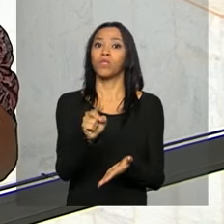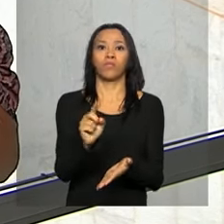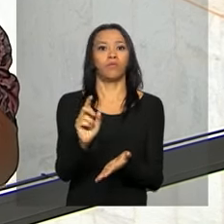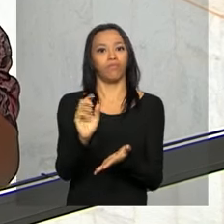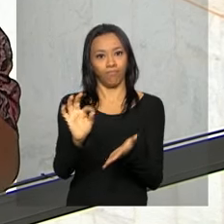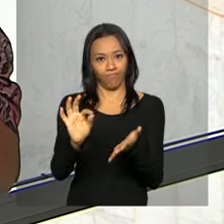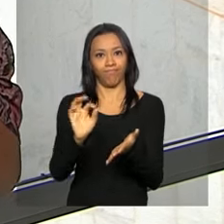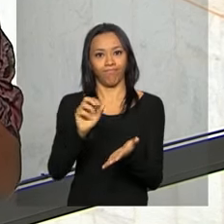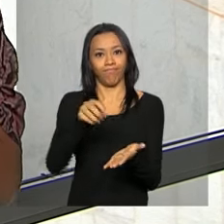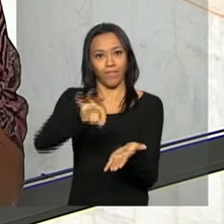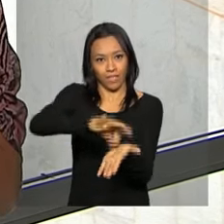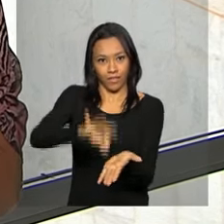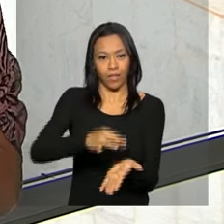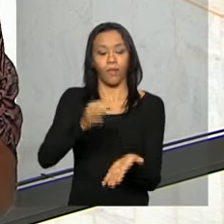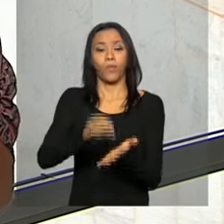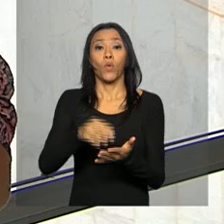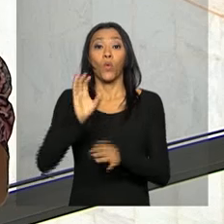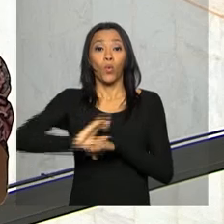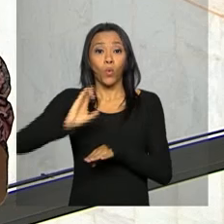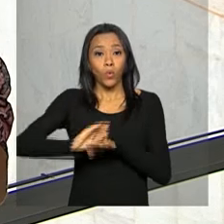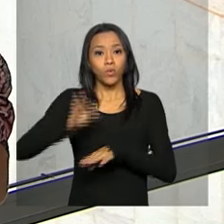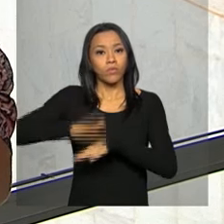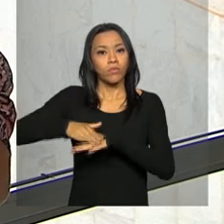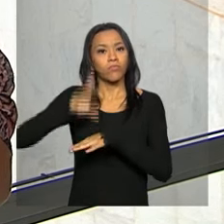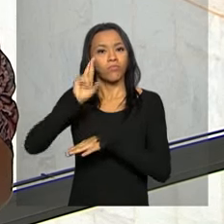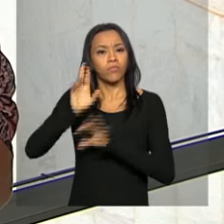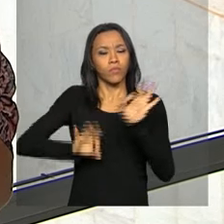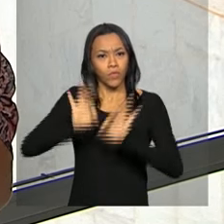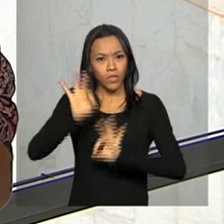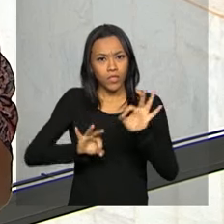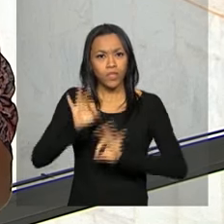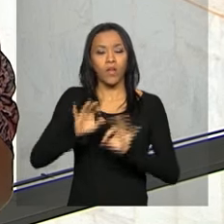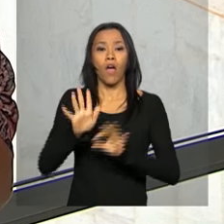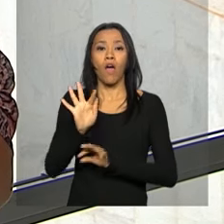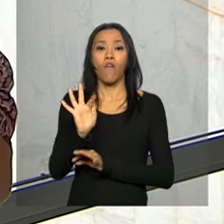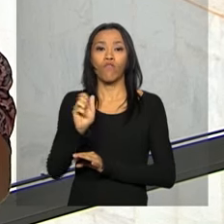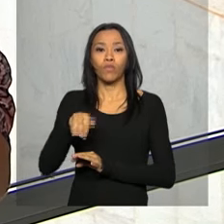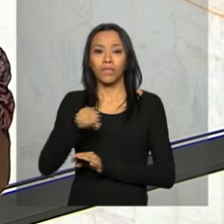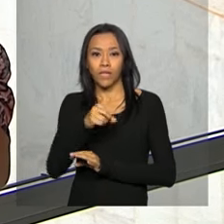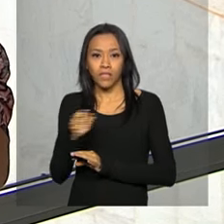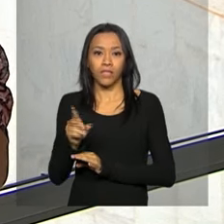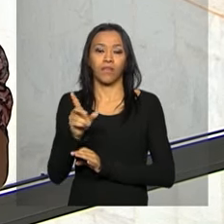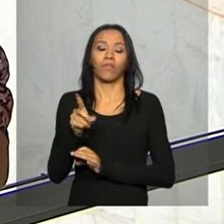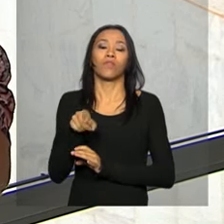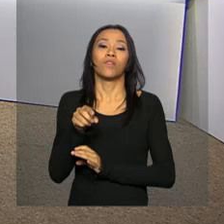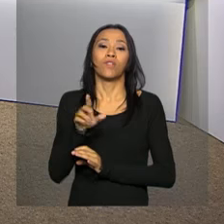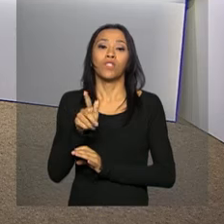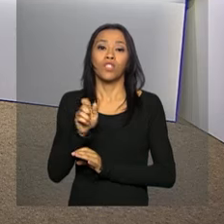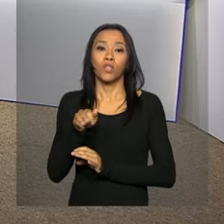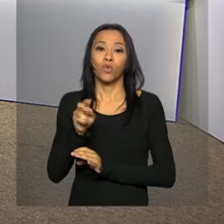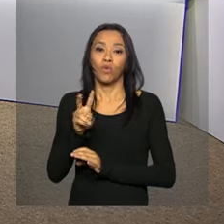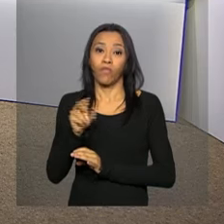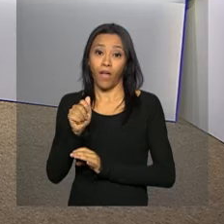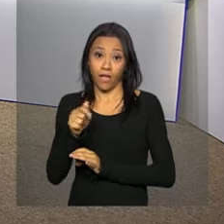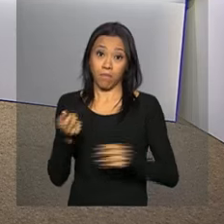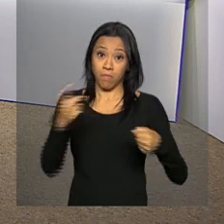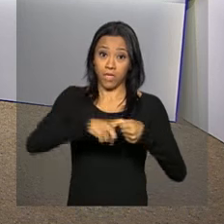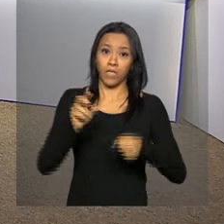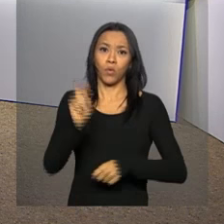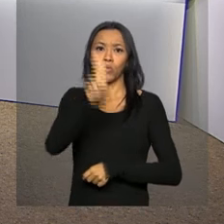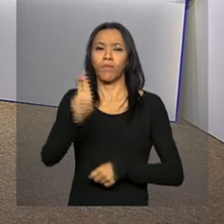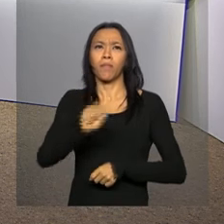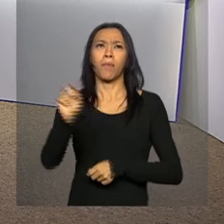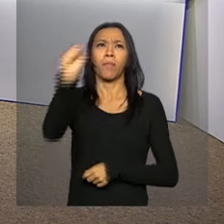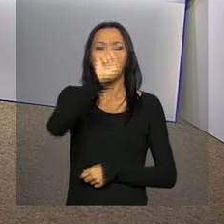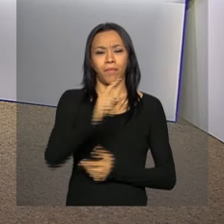O curso foi desenvolvido pela Fundação Getúlio Vargas em parceria com universidades. Jaime. Ana, obrigado pelas informações.